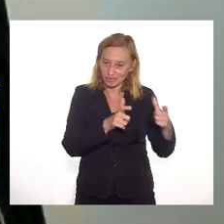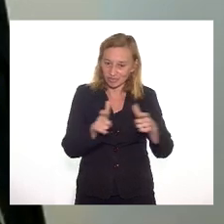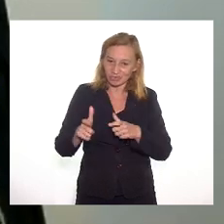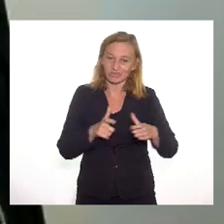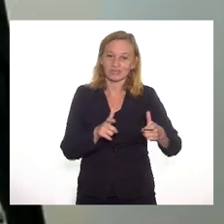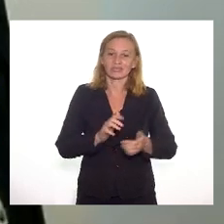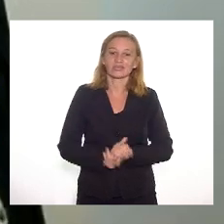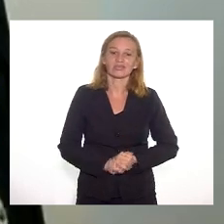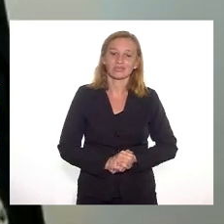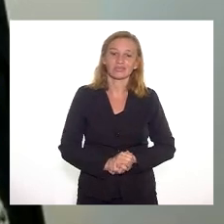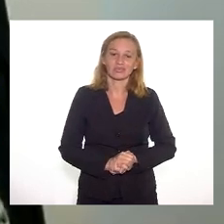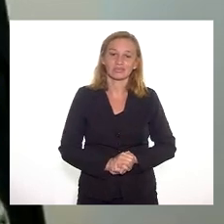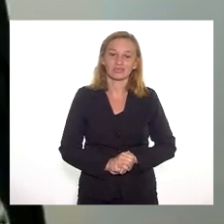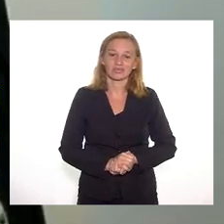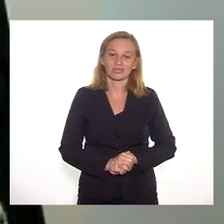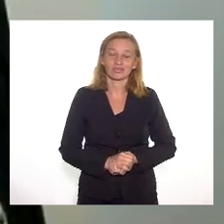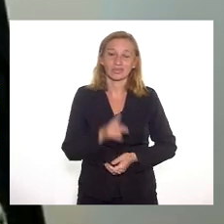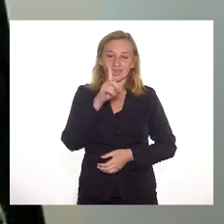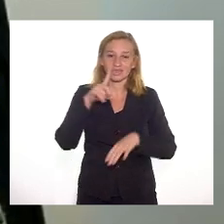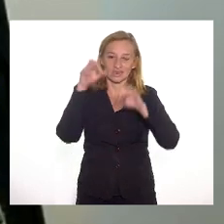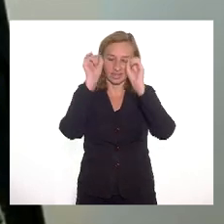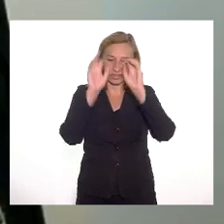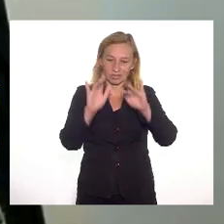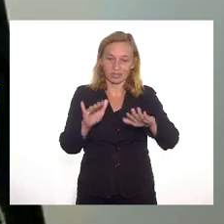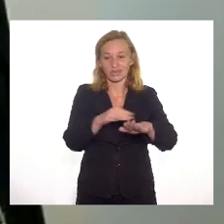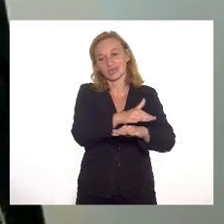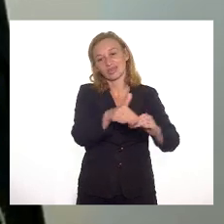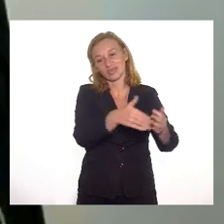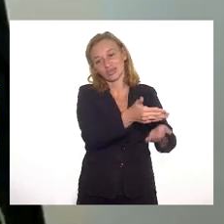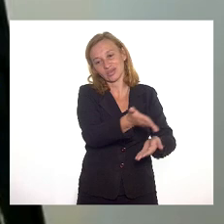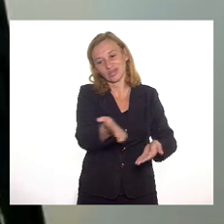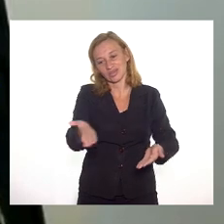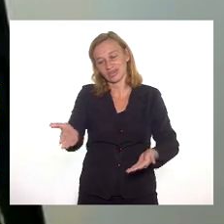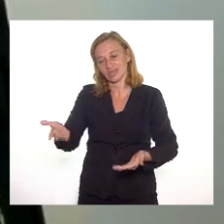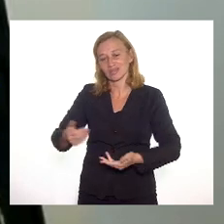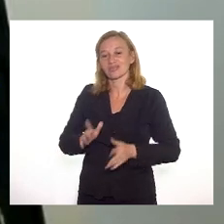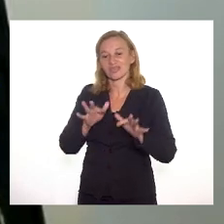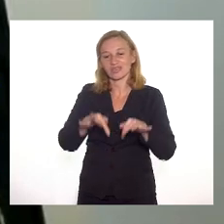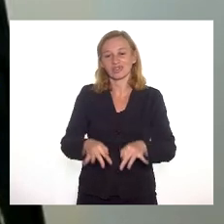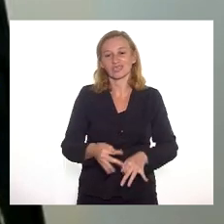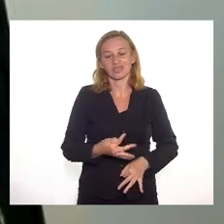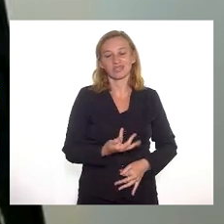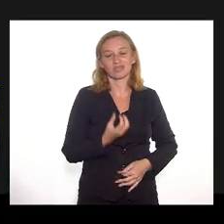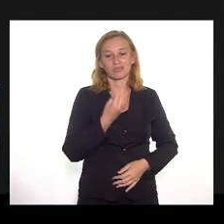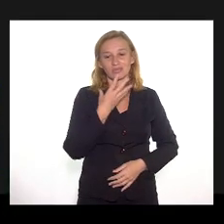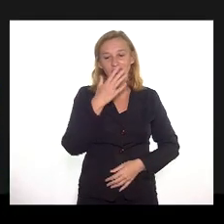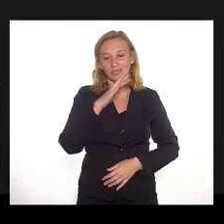territórios. Deus abençoe a todos e um excelente final de tarde.